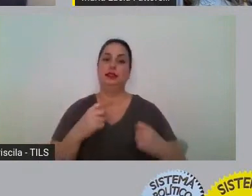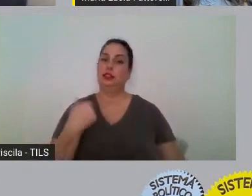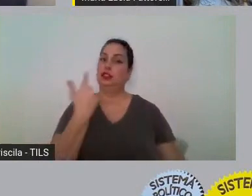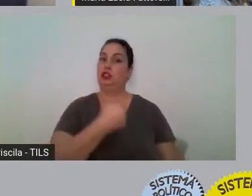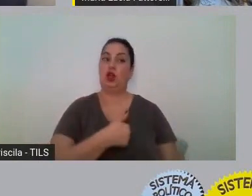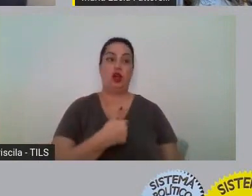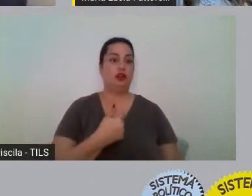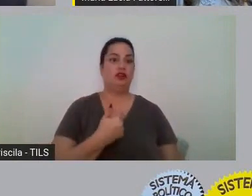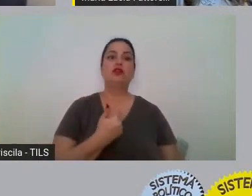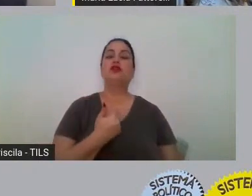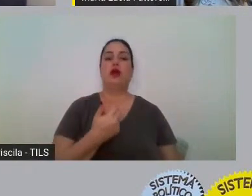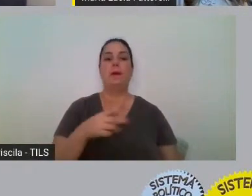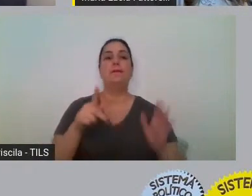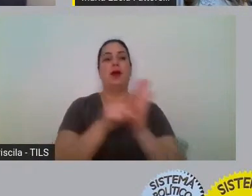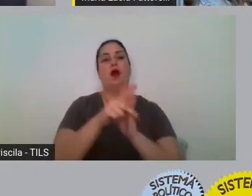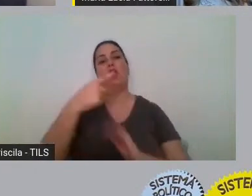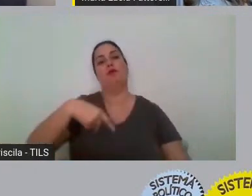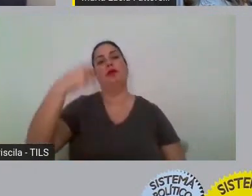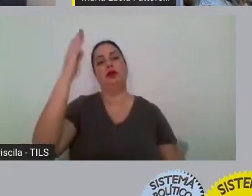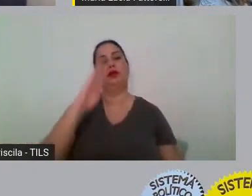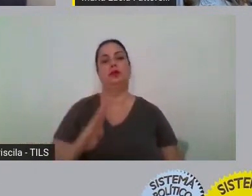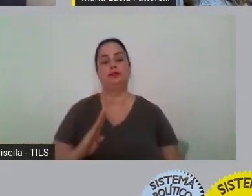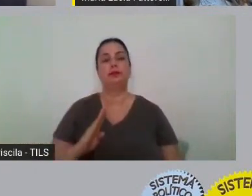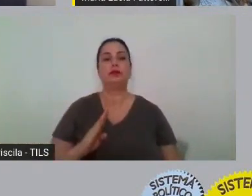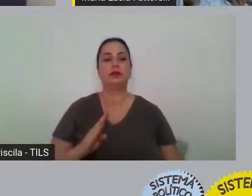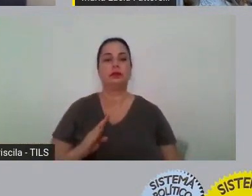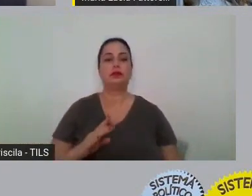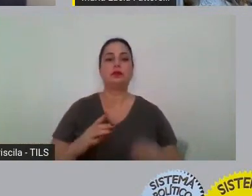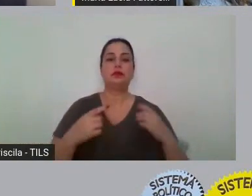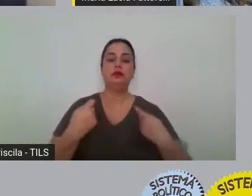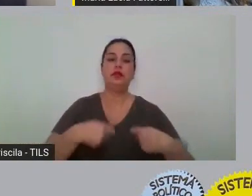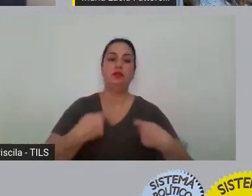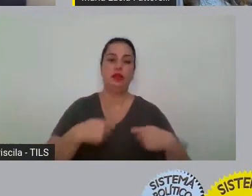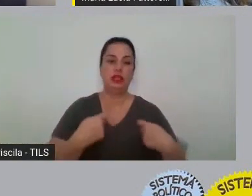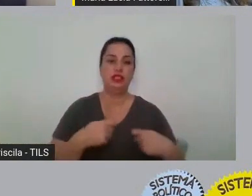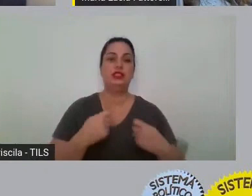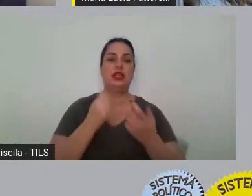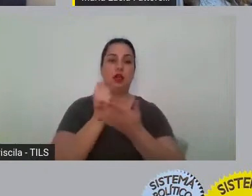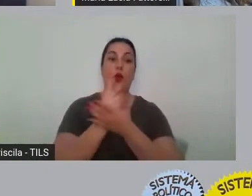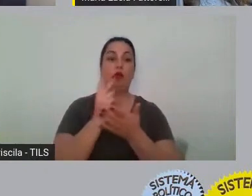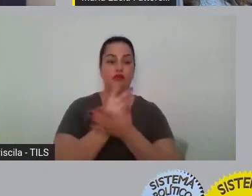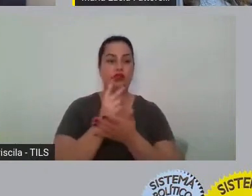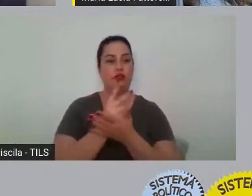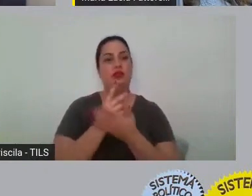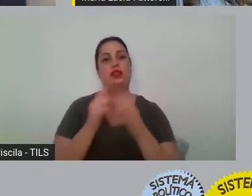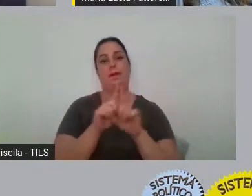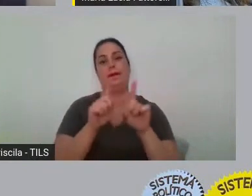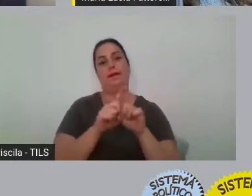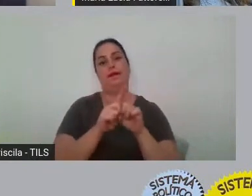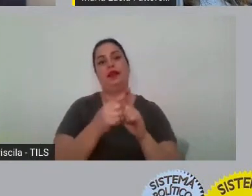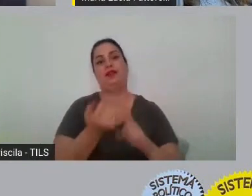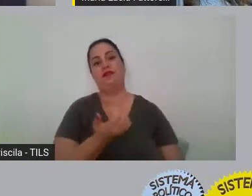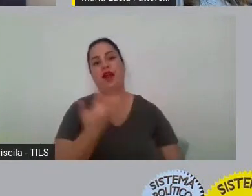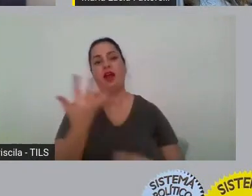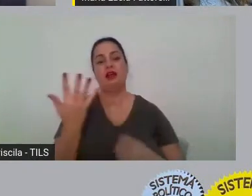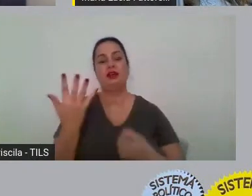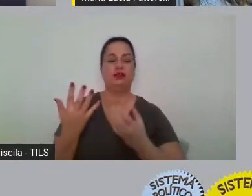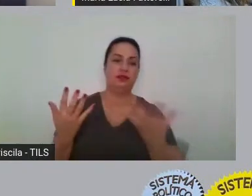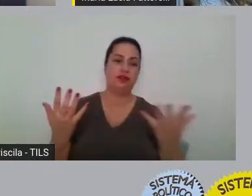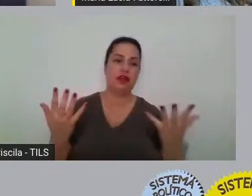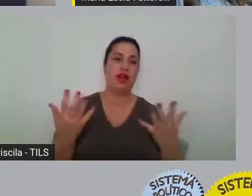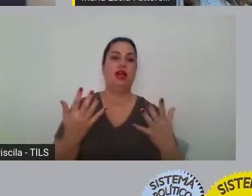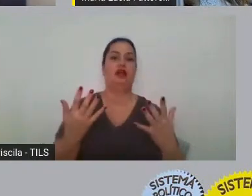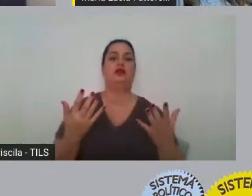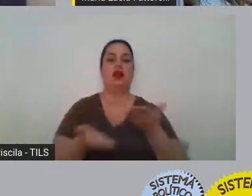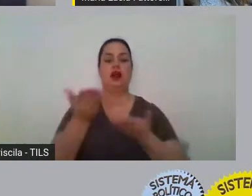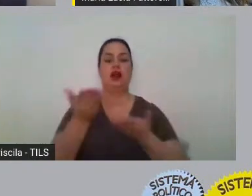ele e os demais serviços públicos permaneçam. E aqui, eu só queria lembrar que toda essa tragédia